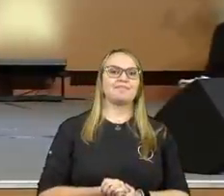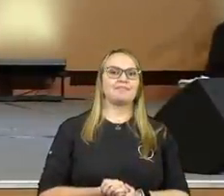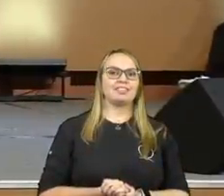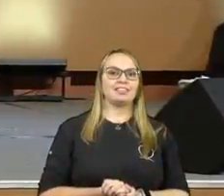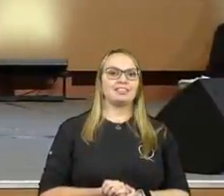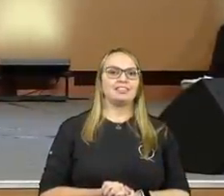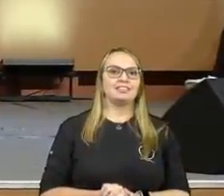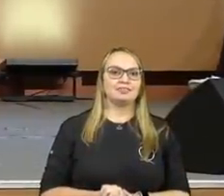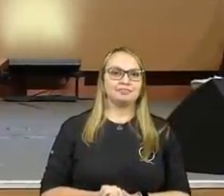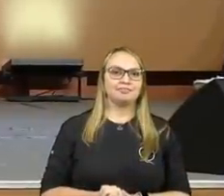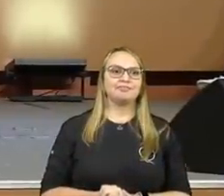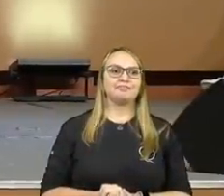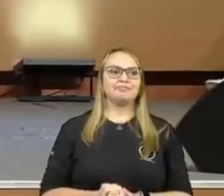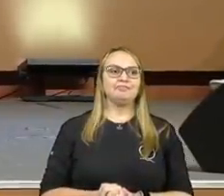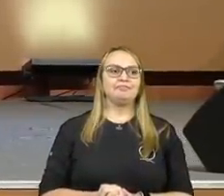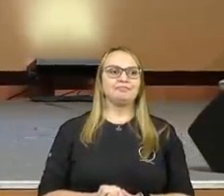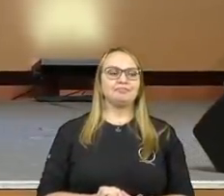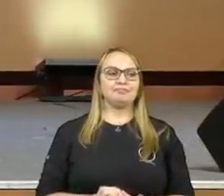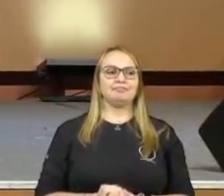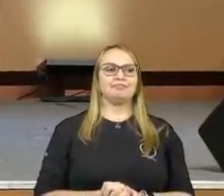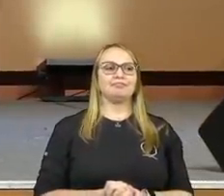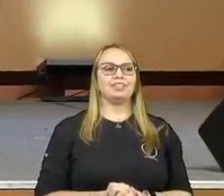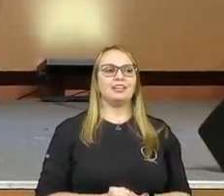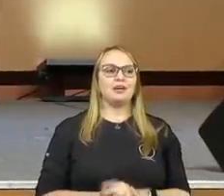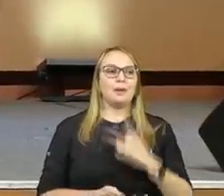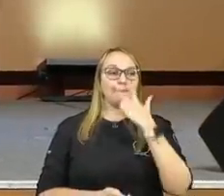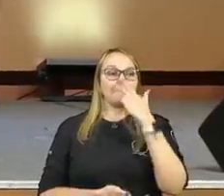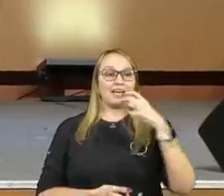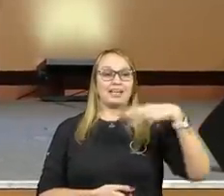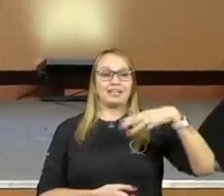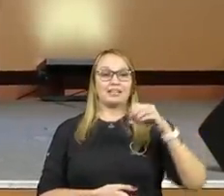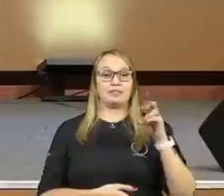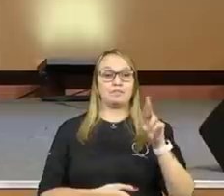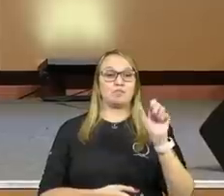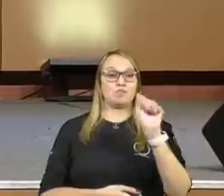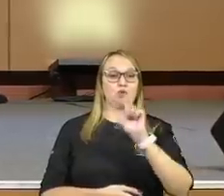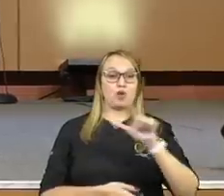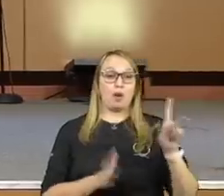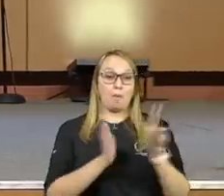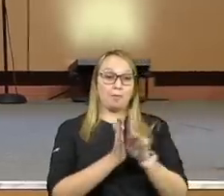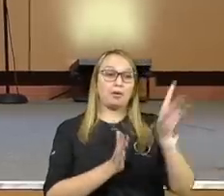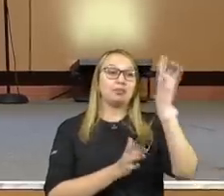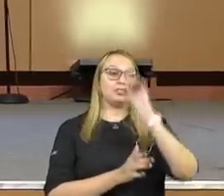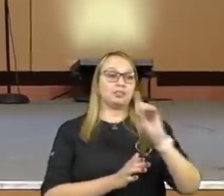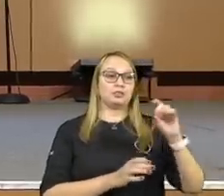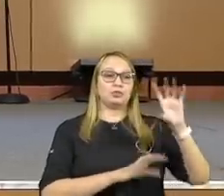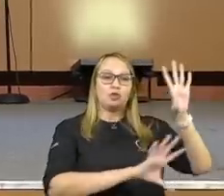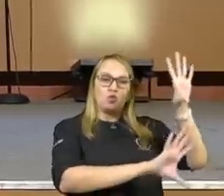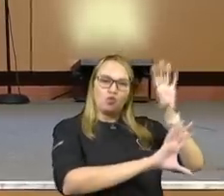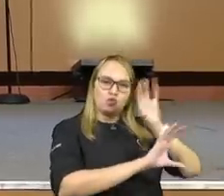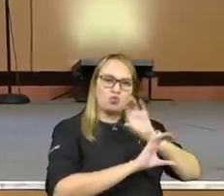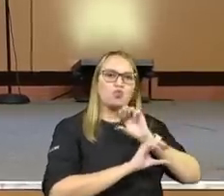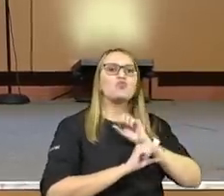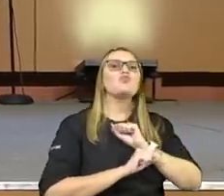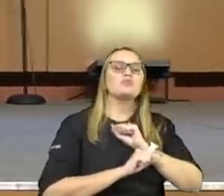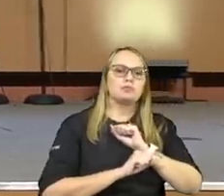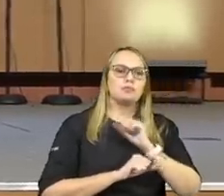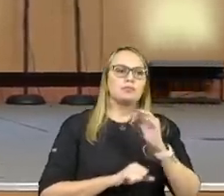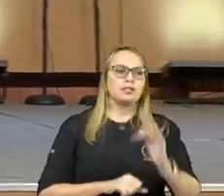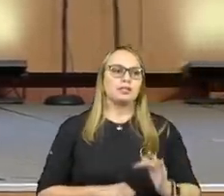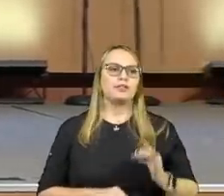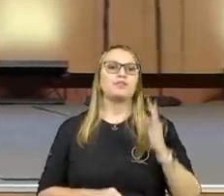imagem moral de Deus para você, para que você amanhã possa ter a imagem gloriosa.